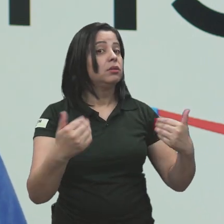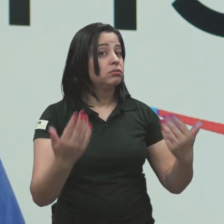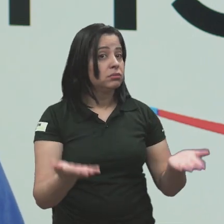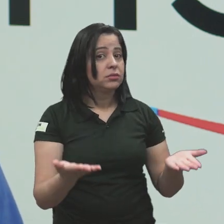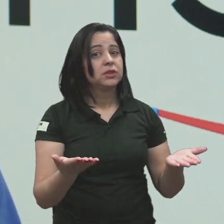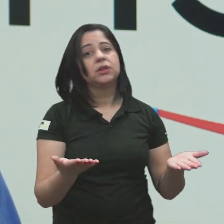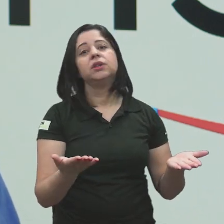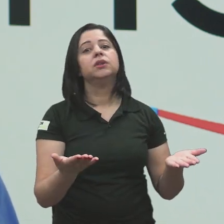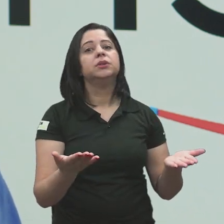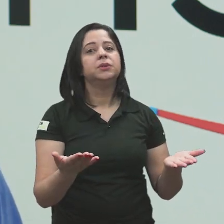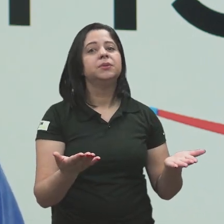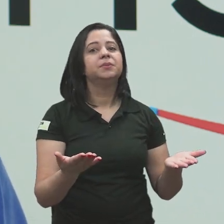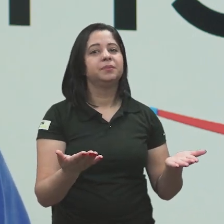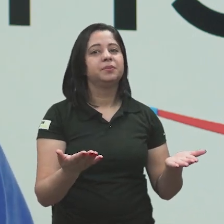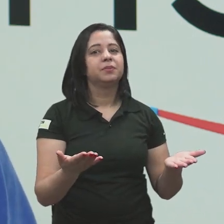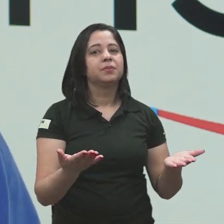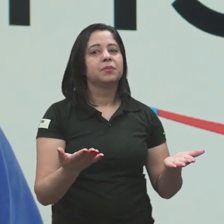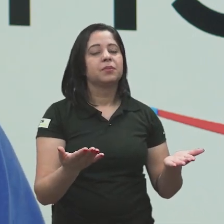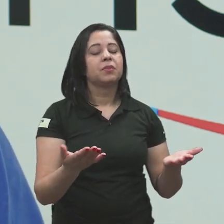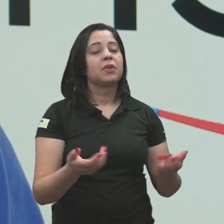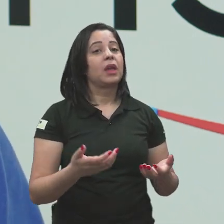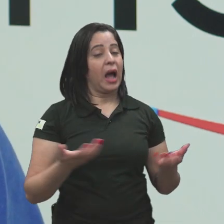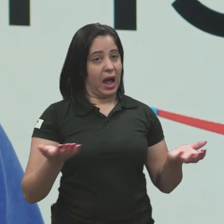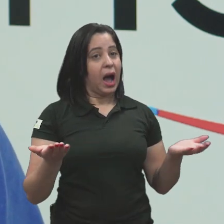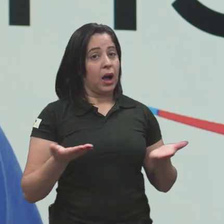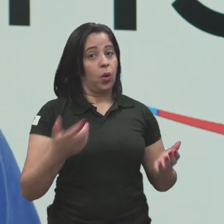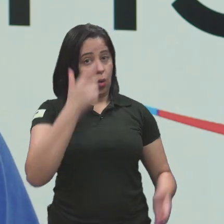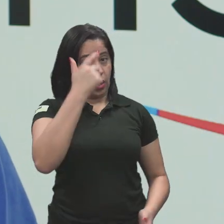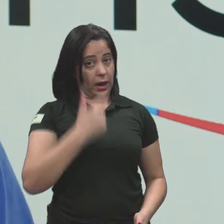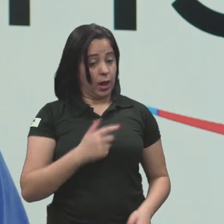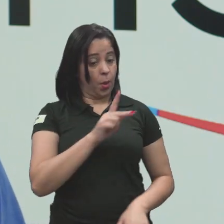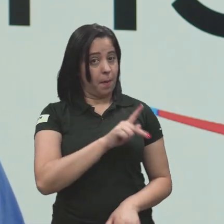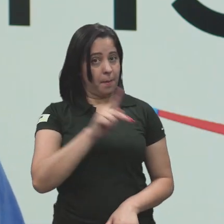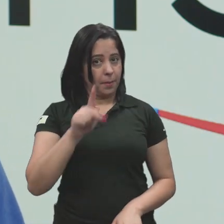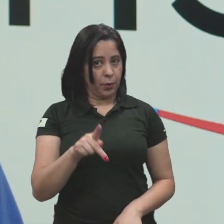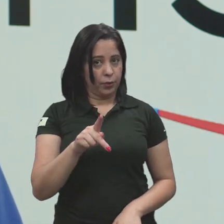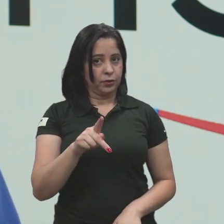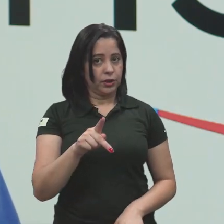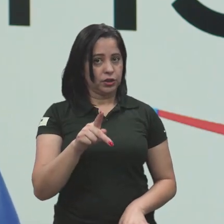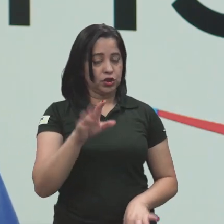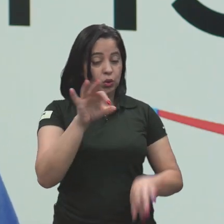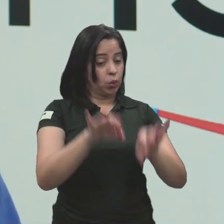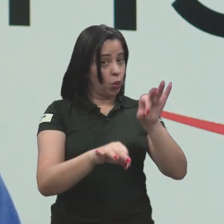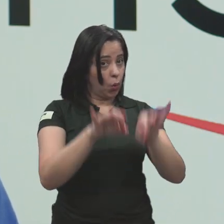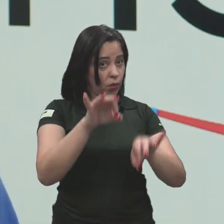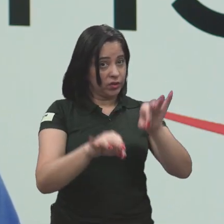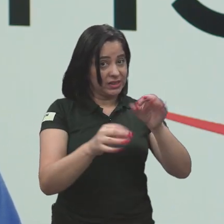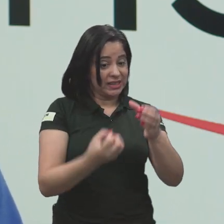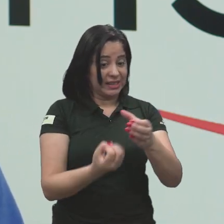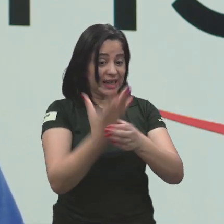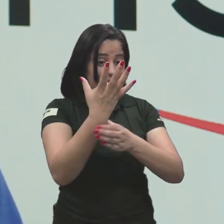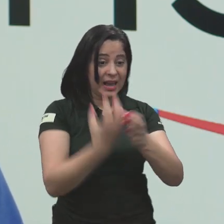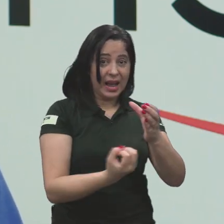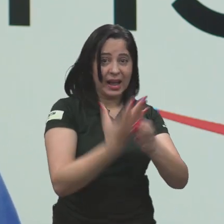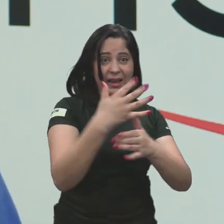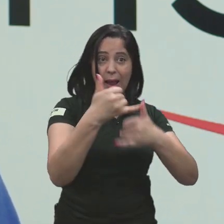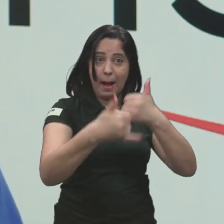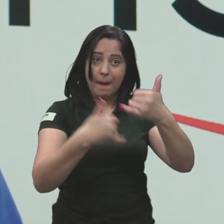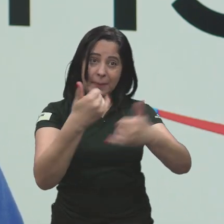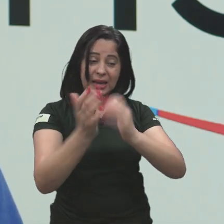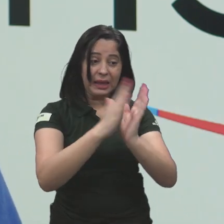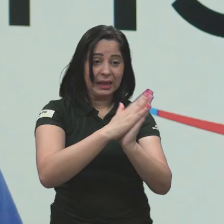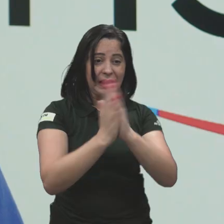acabei me tornando monitor de construção de brinquedos, que foi uma oportunidade que surgiu e em